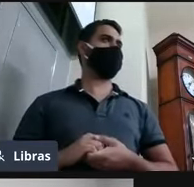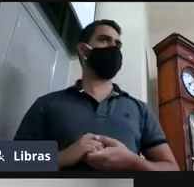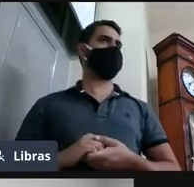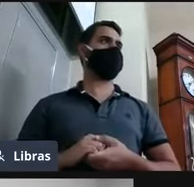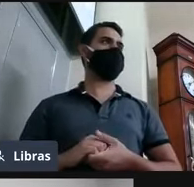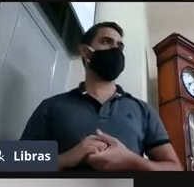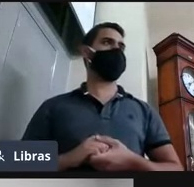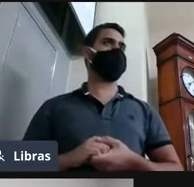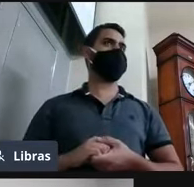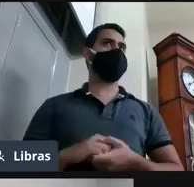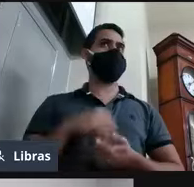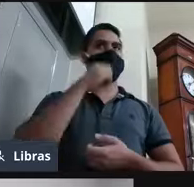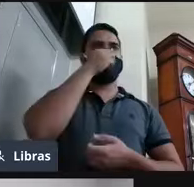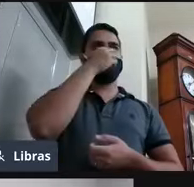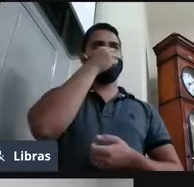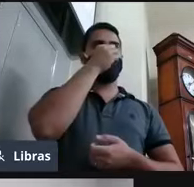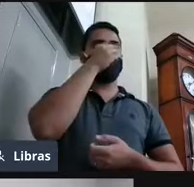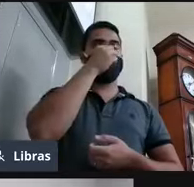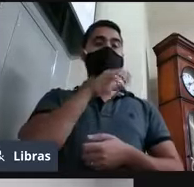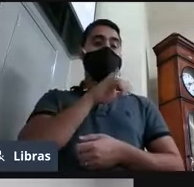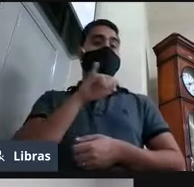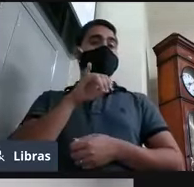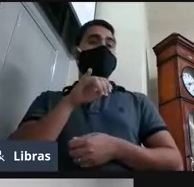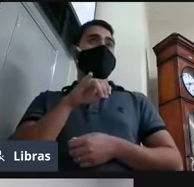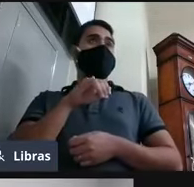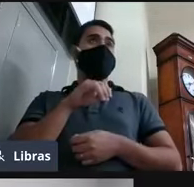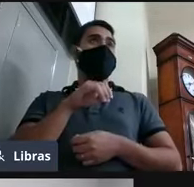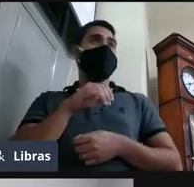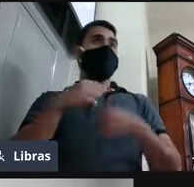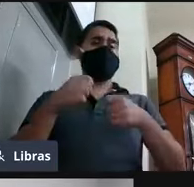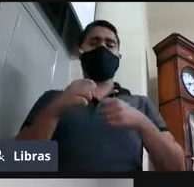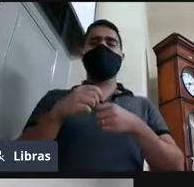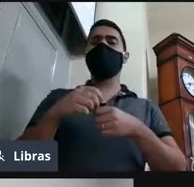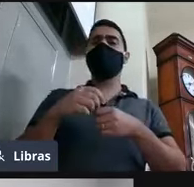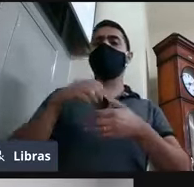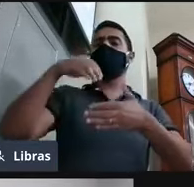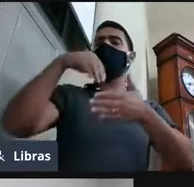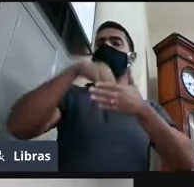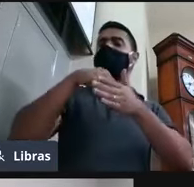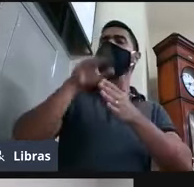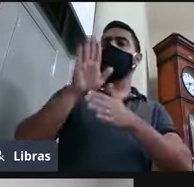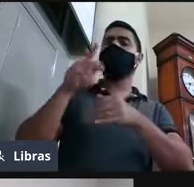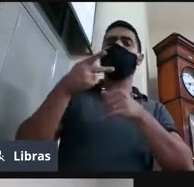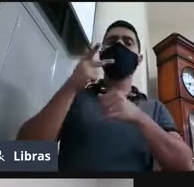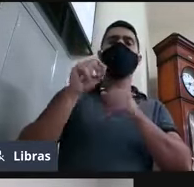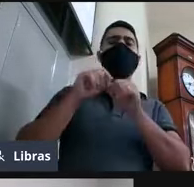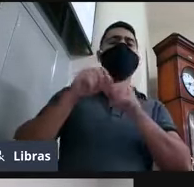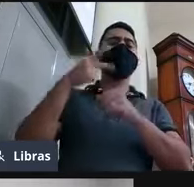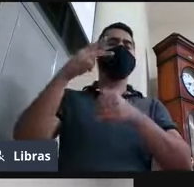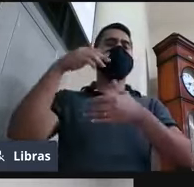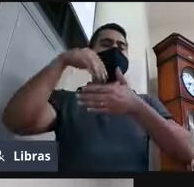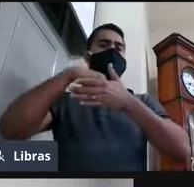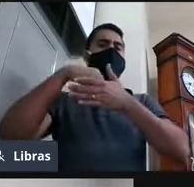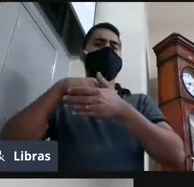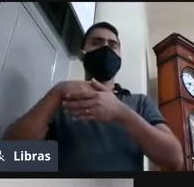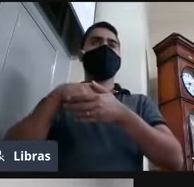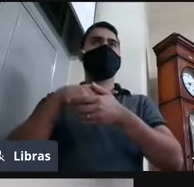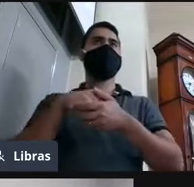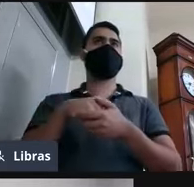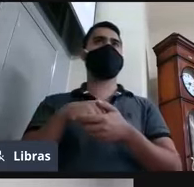Em caso excepcional, o vereador Dr. Saulo já deixa manifestado e proferido